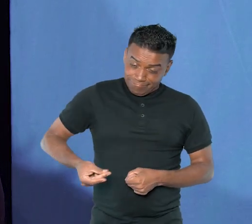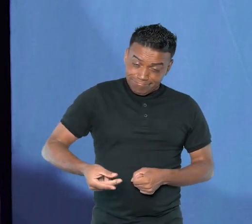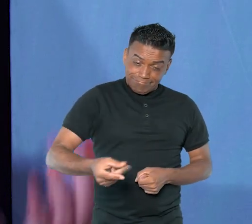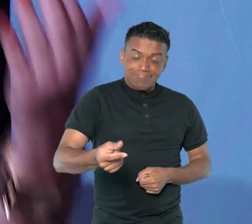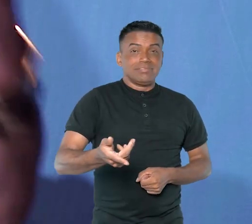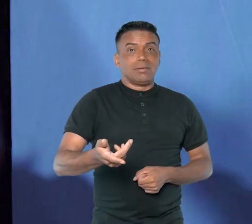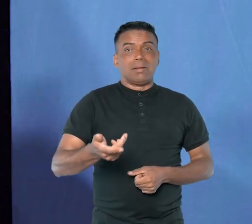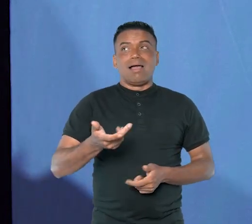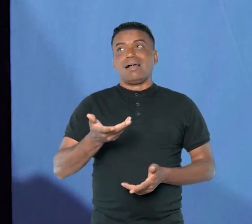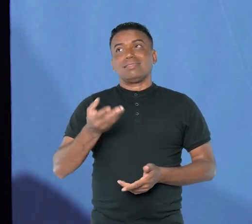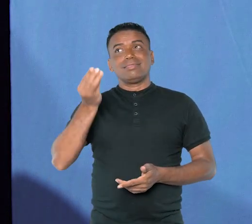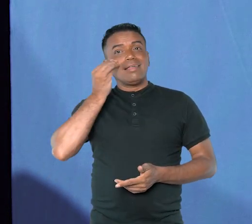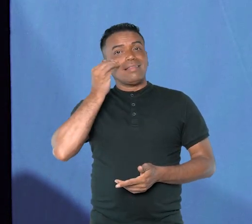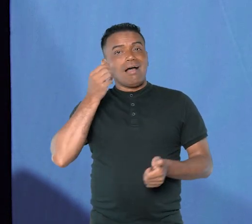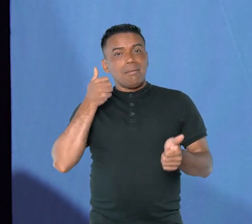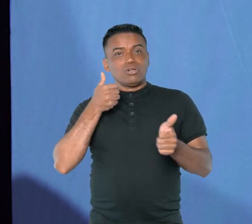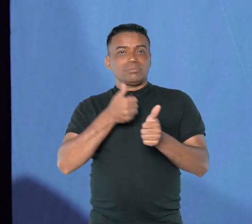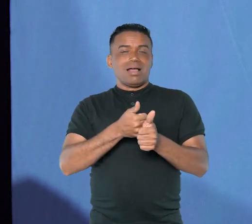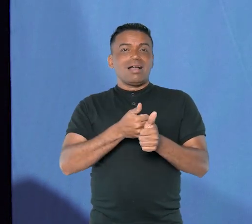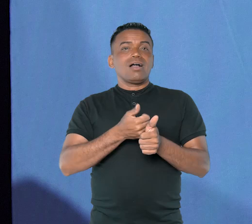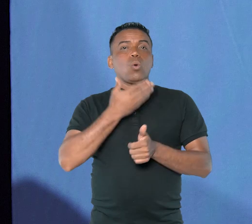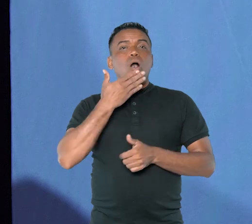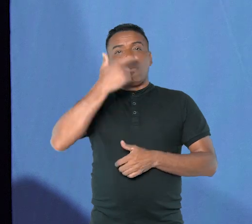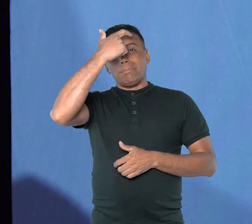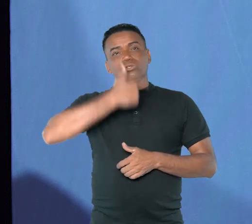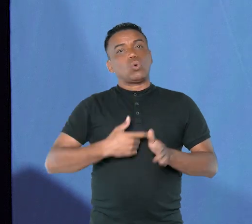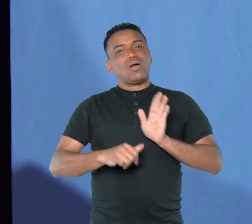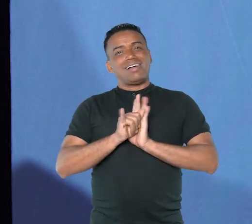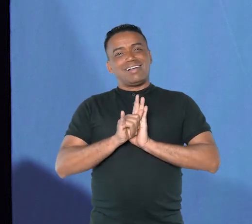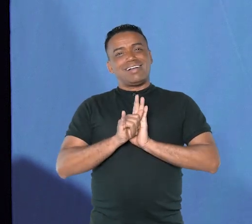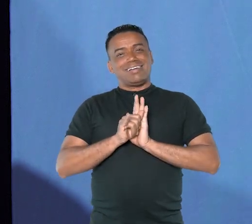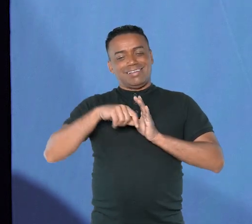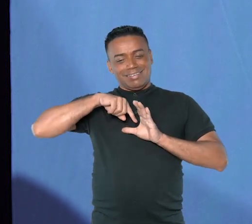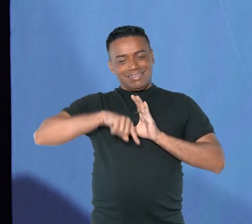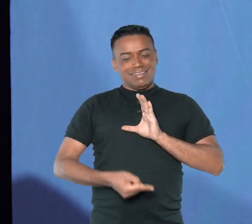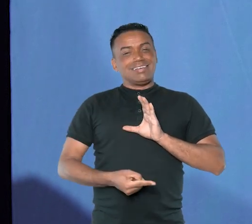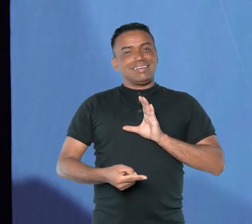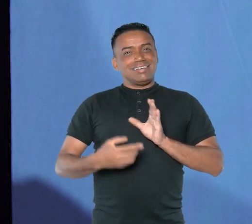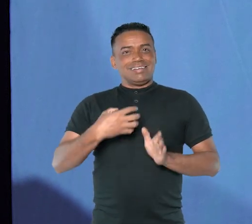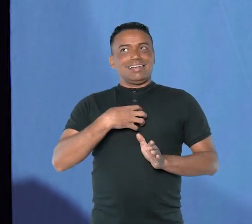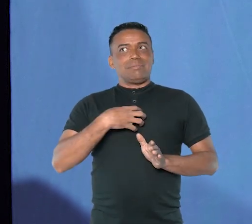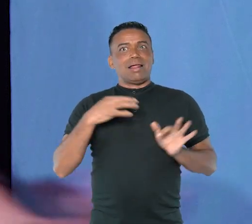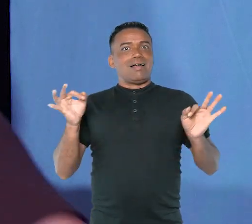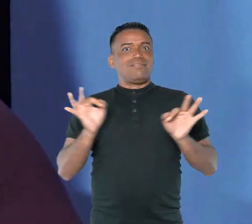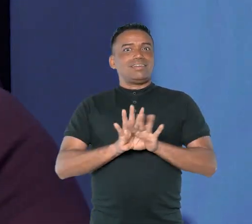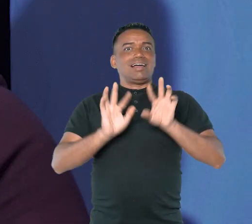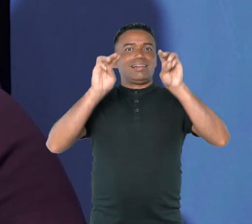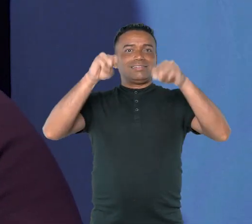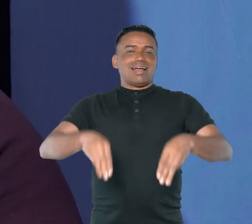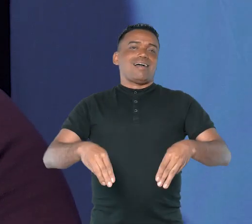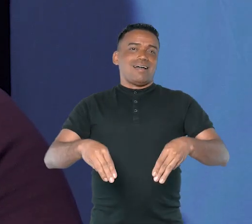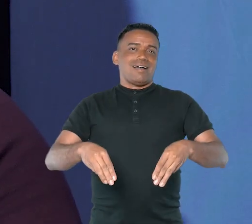para nos aproximar de quem somos, para daí terminar a viagem, ou